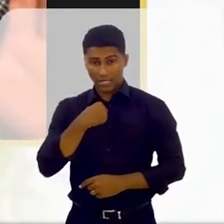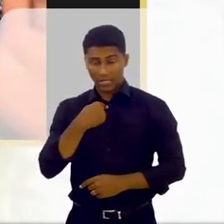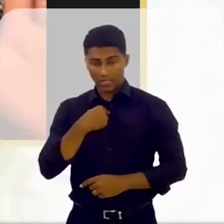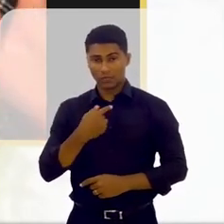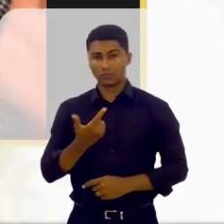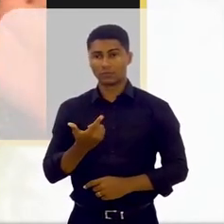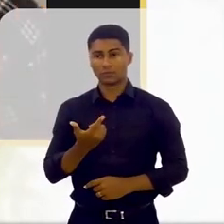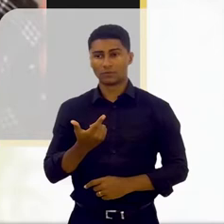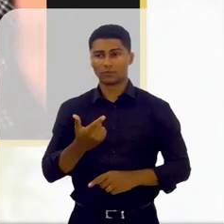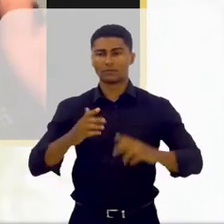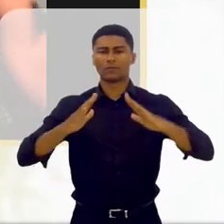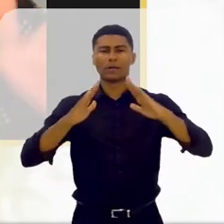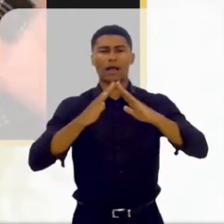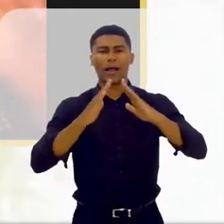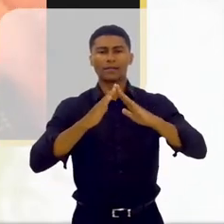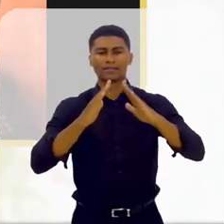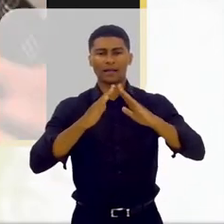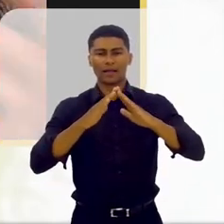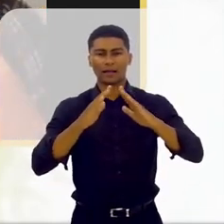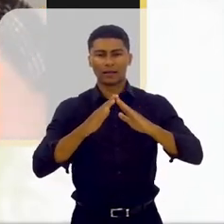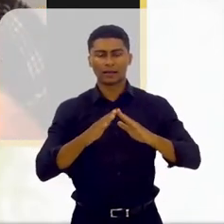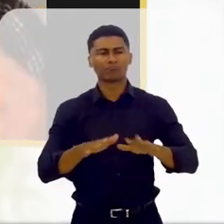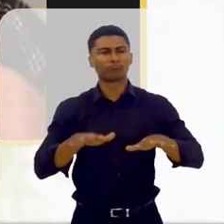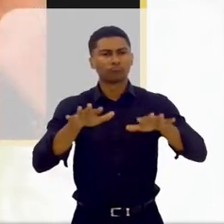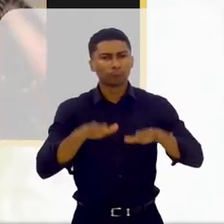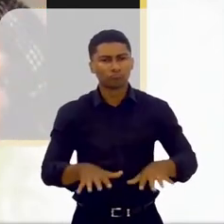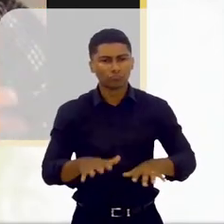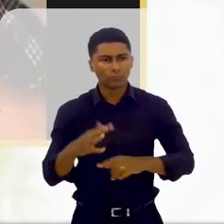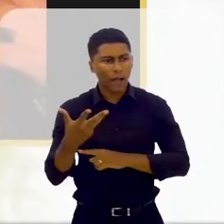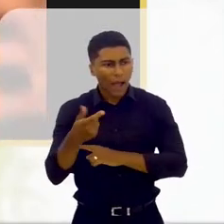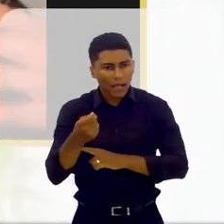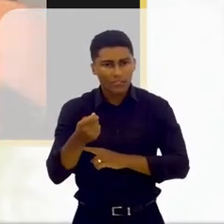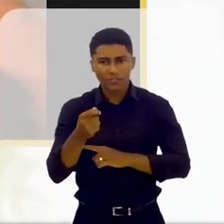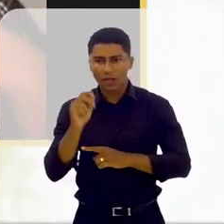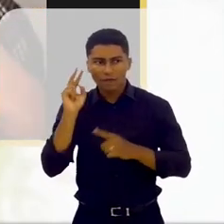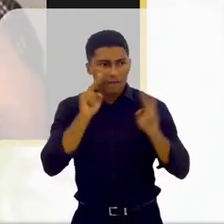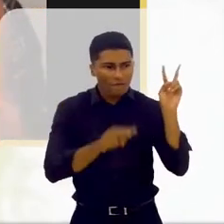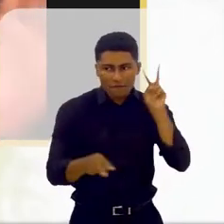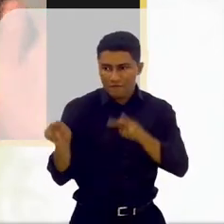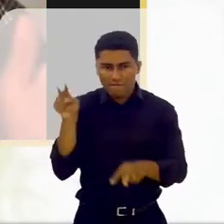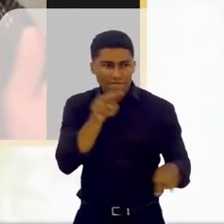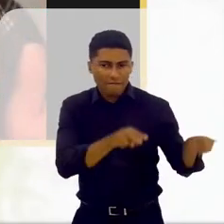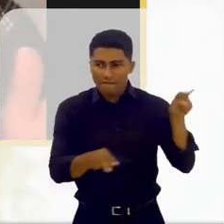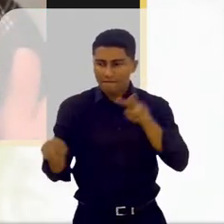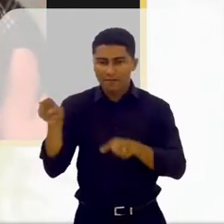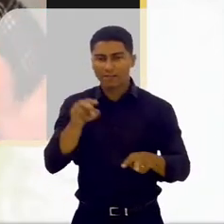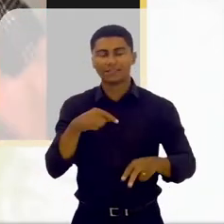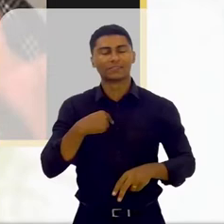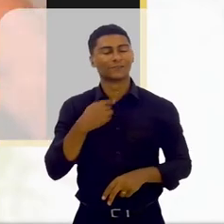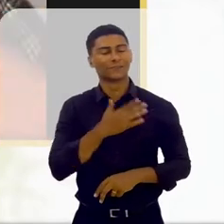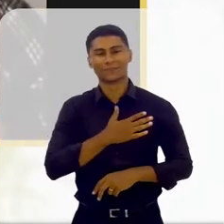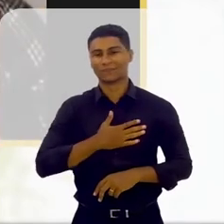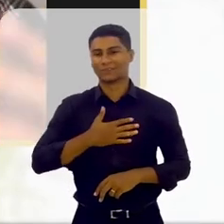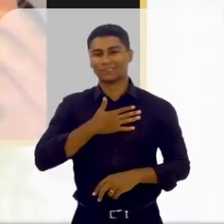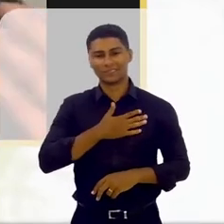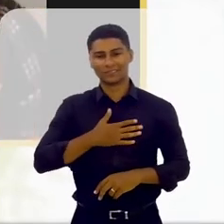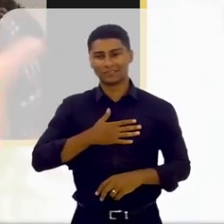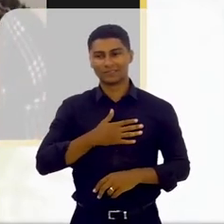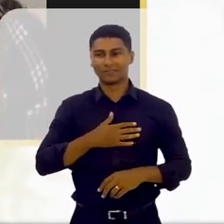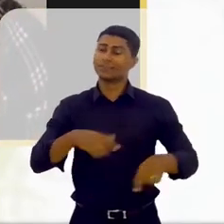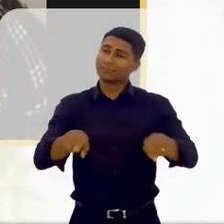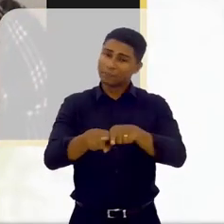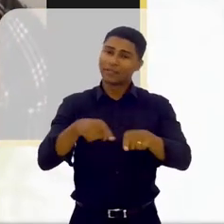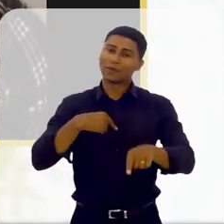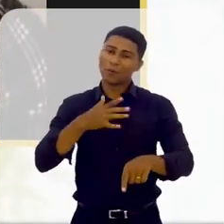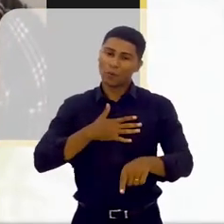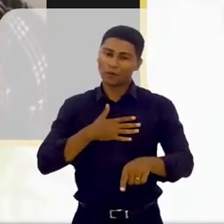se eu puder ficar em casa trancado ali consumindo mais artes, eu prefiro. Apesar que também eu gosto de estar no meio